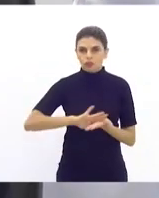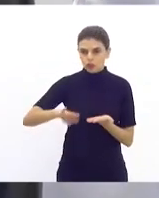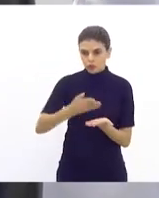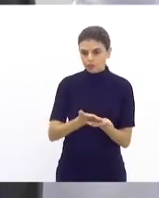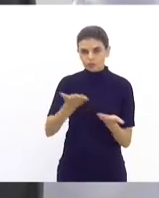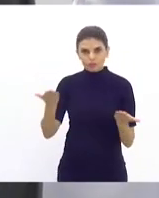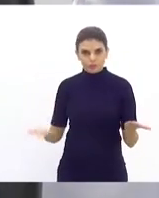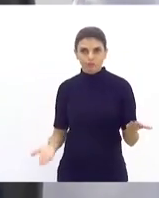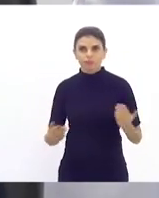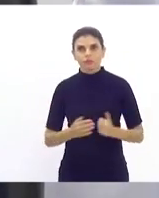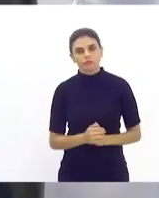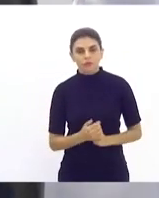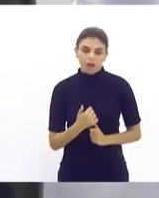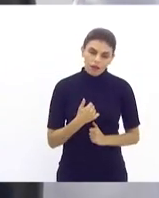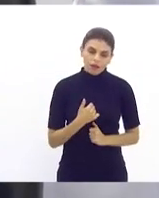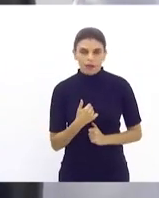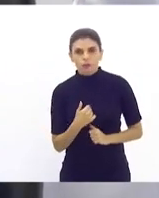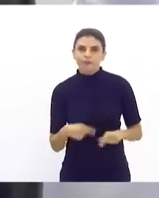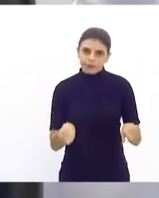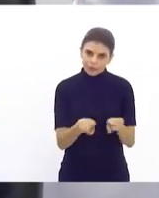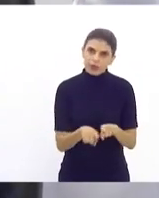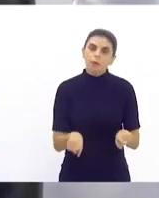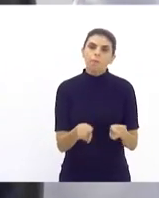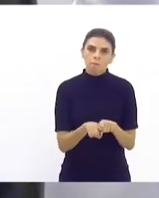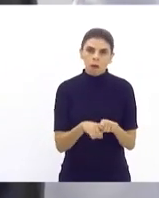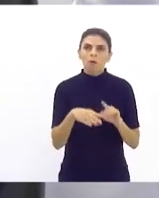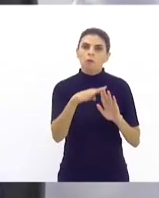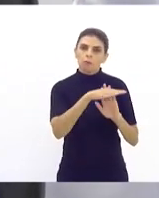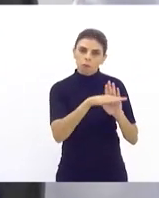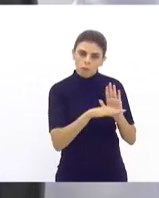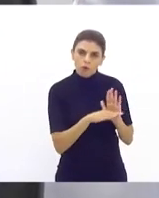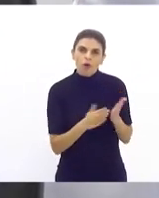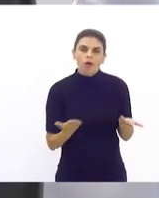Eu também chamo os trabalhos à ordem para...